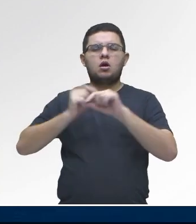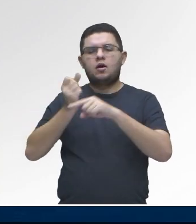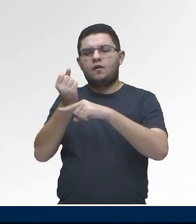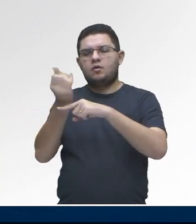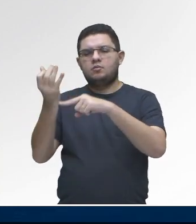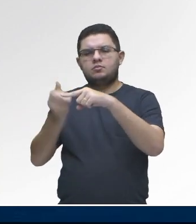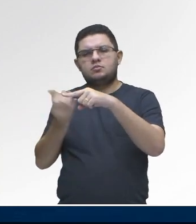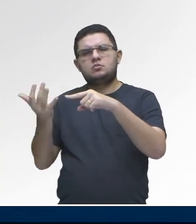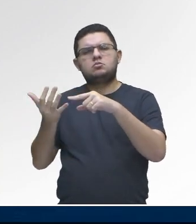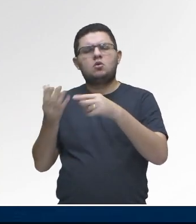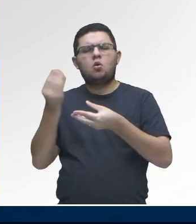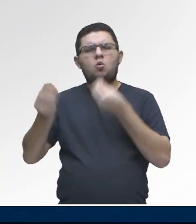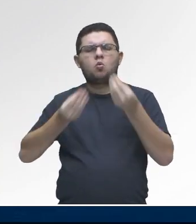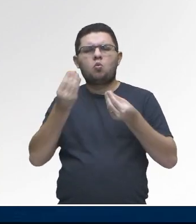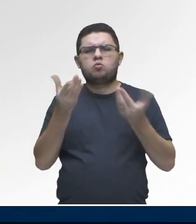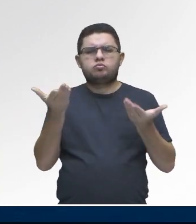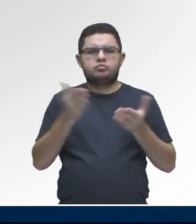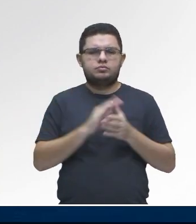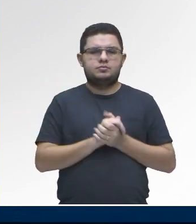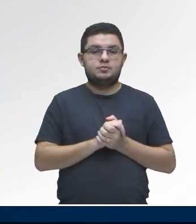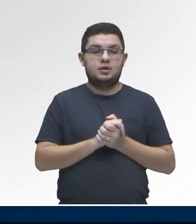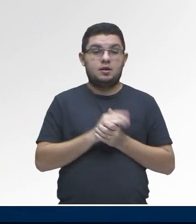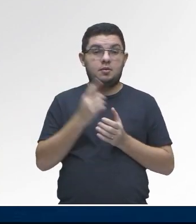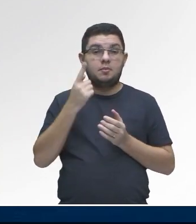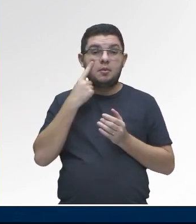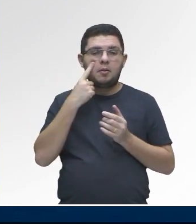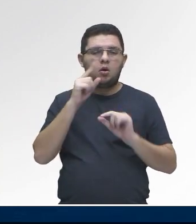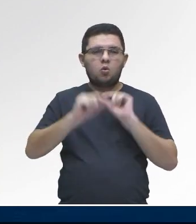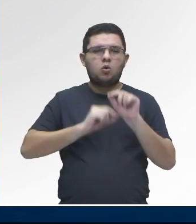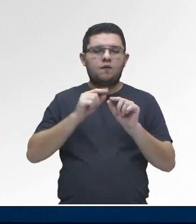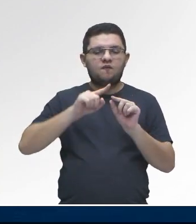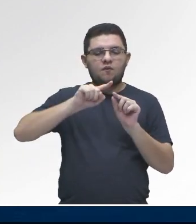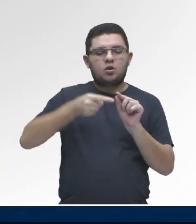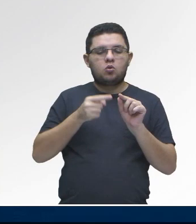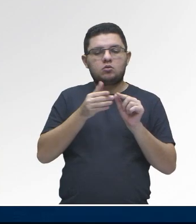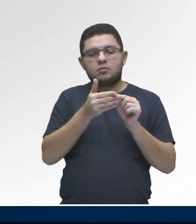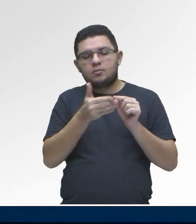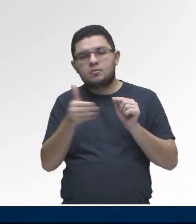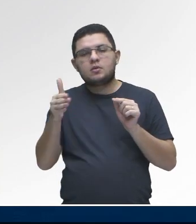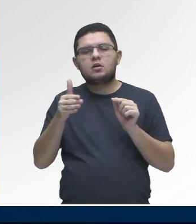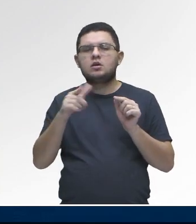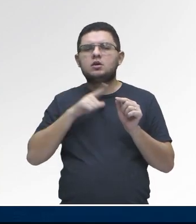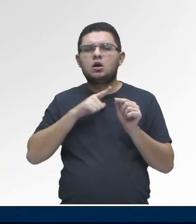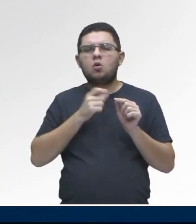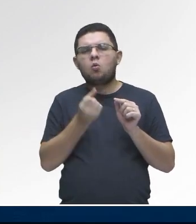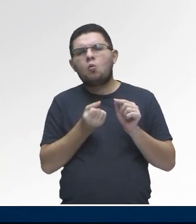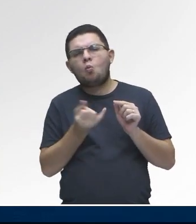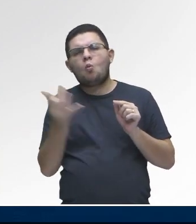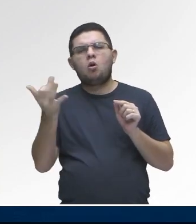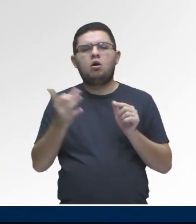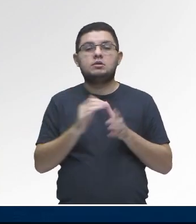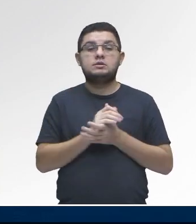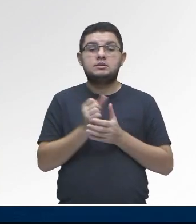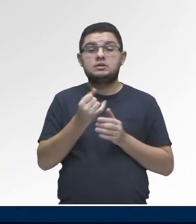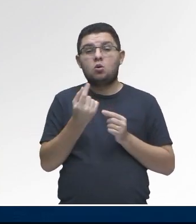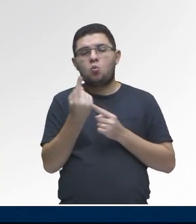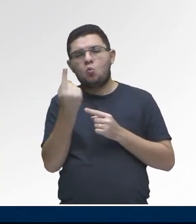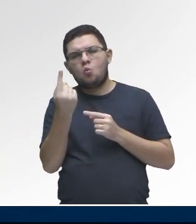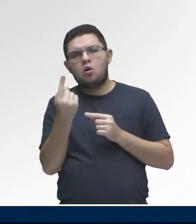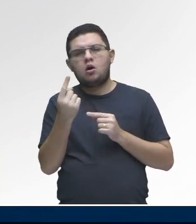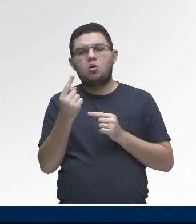Primeiro você vê quantas casas decimais tem o número. Se tem uma casa, você coloca